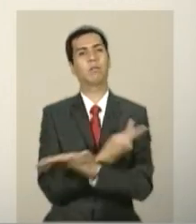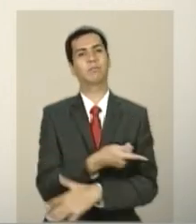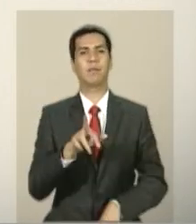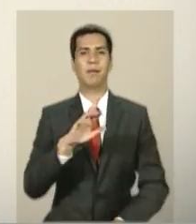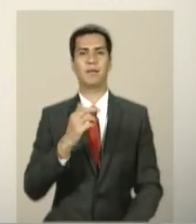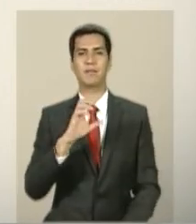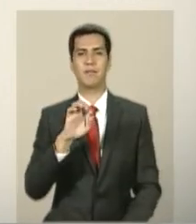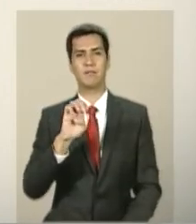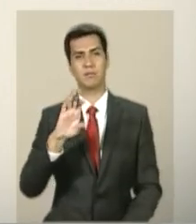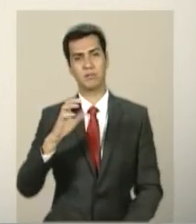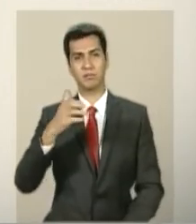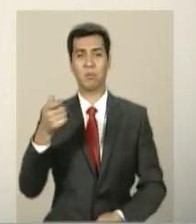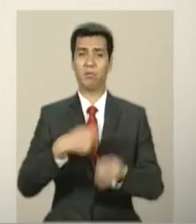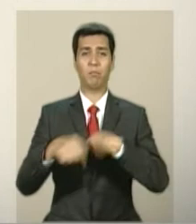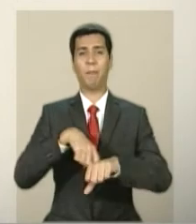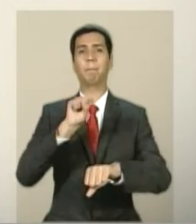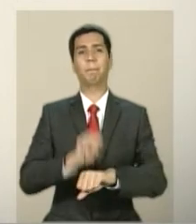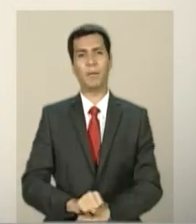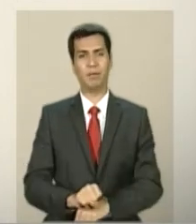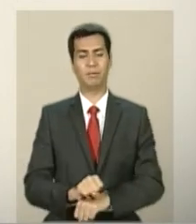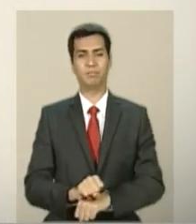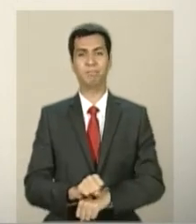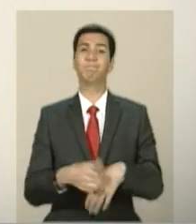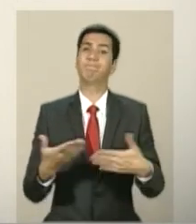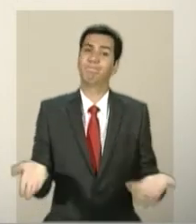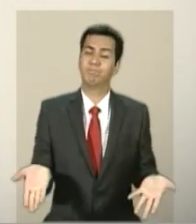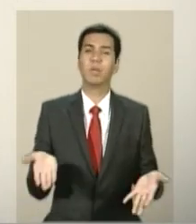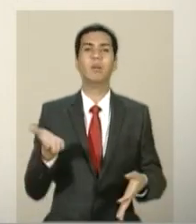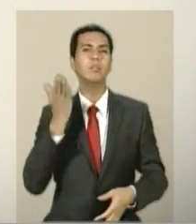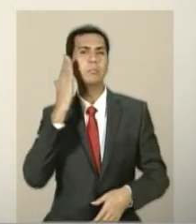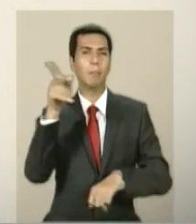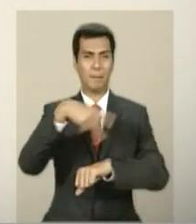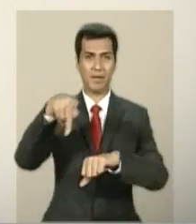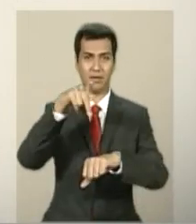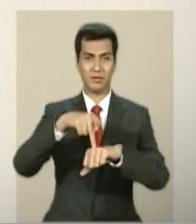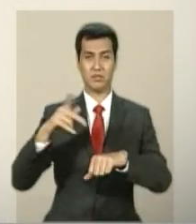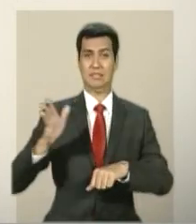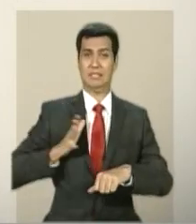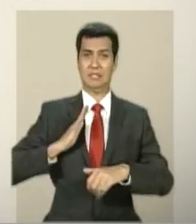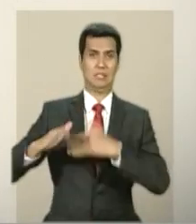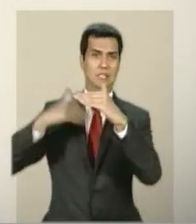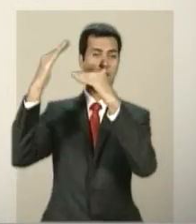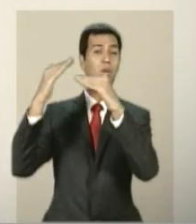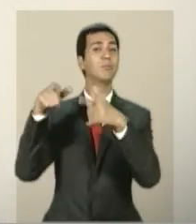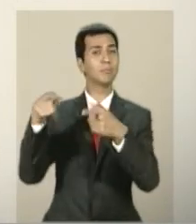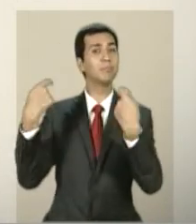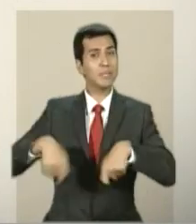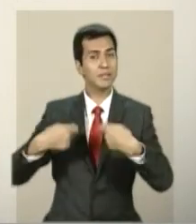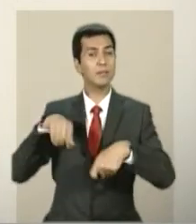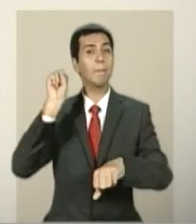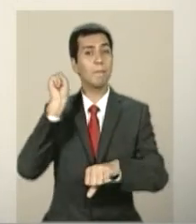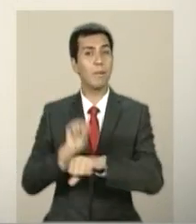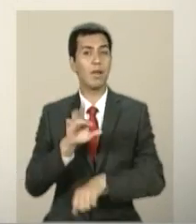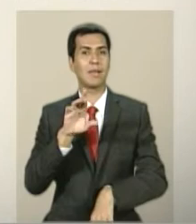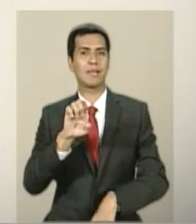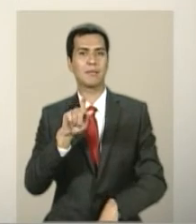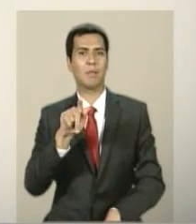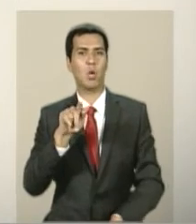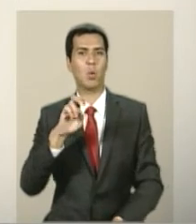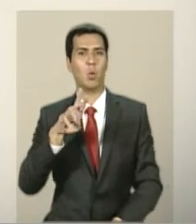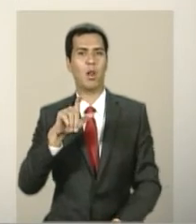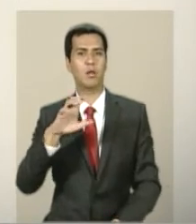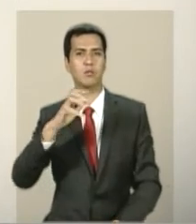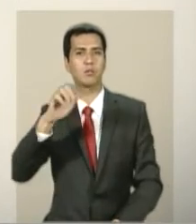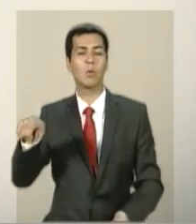é claro que os países desenvolvidos têm de parar com a especulação e o descontrole de suas